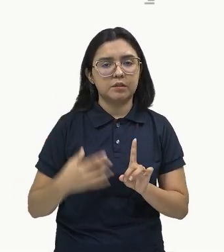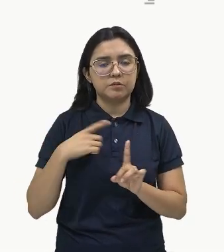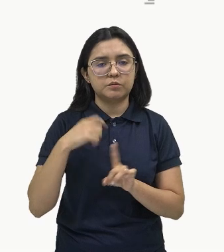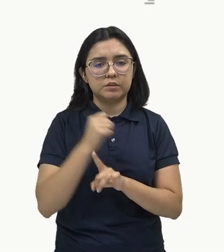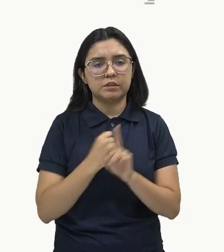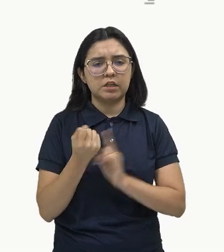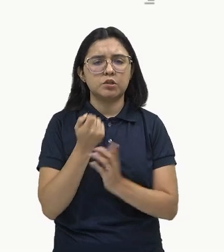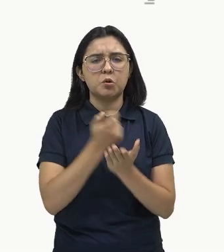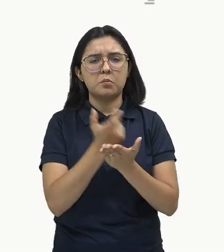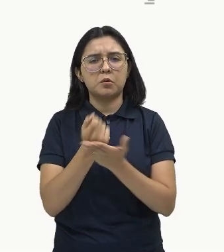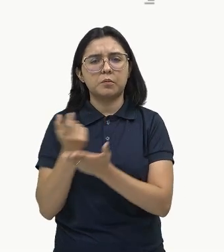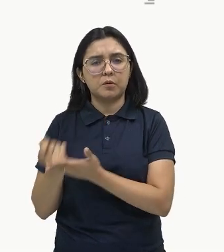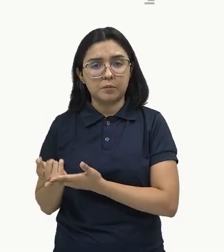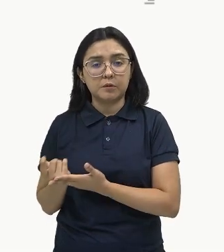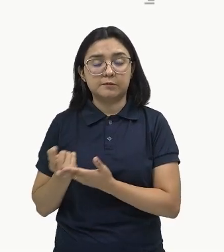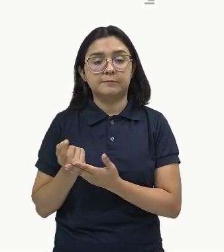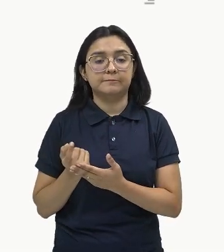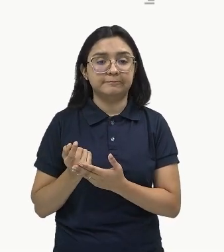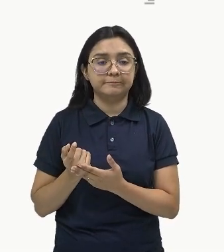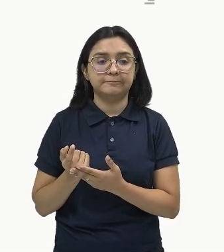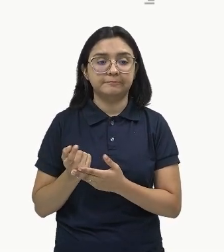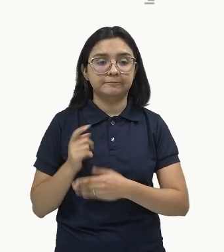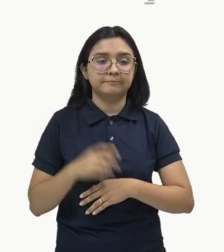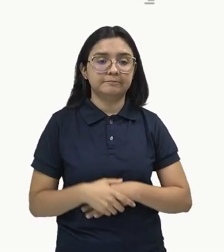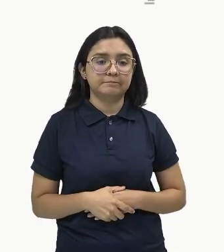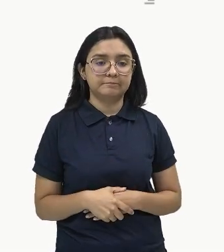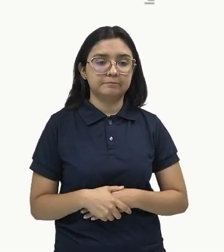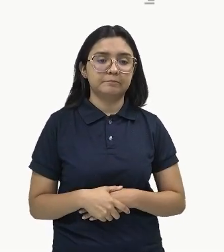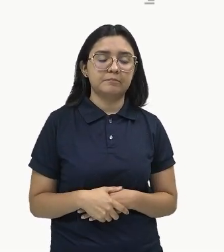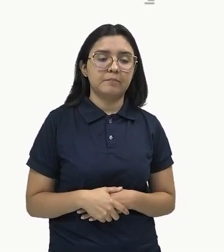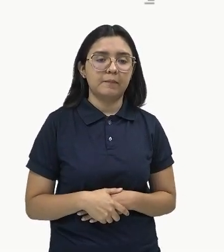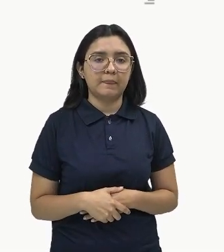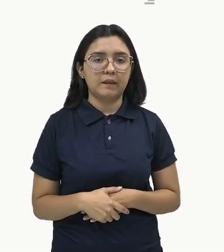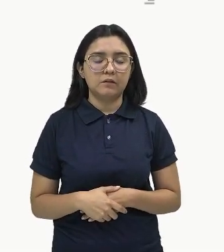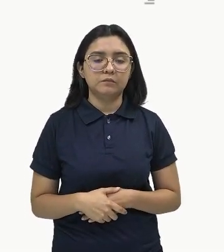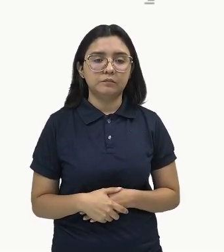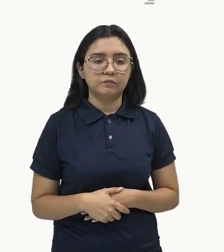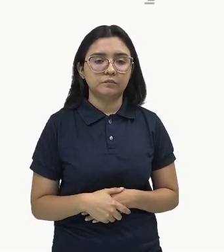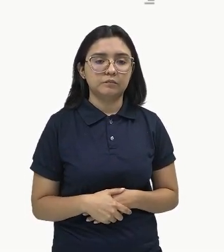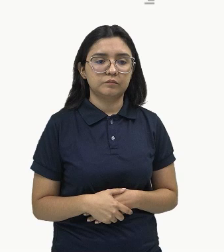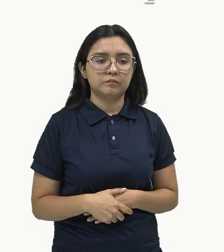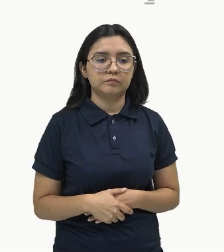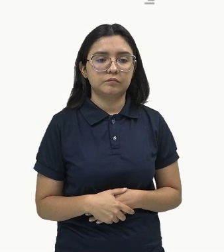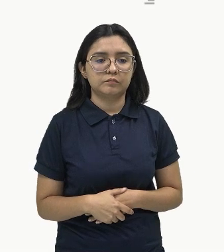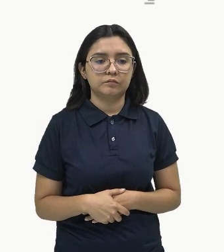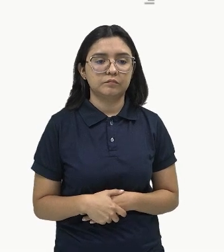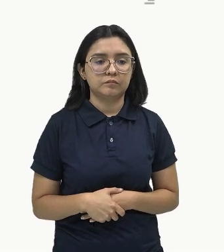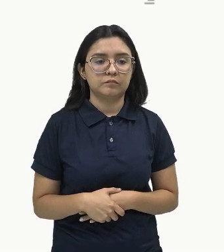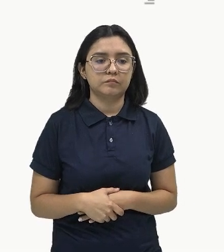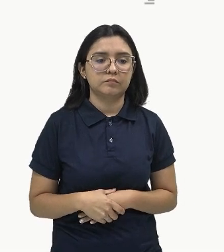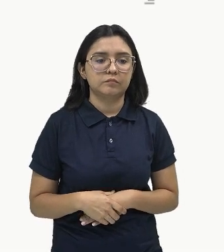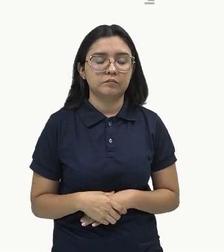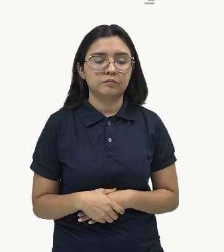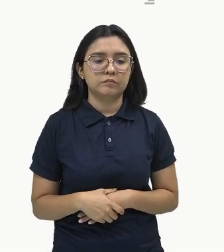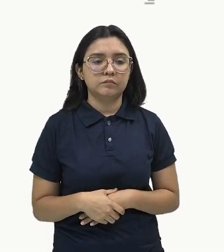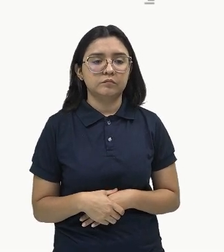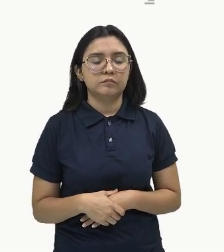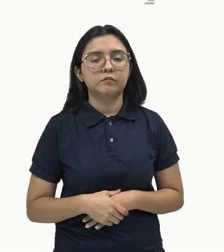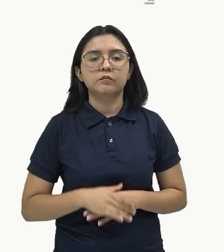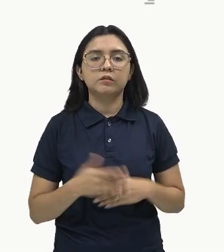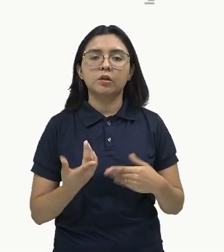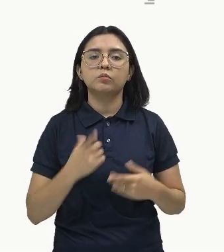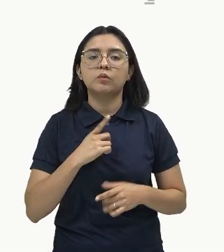consumistas. Então, elas medem, não é? O seu success